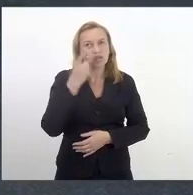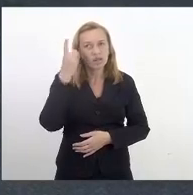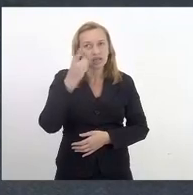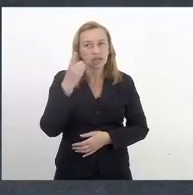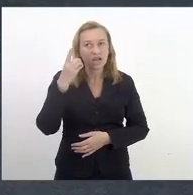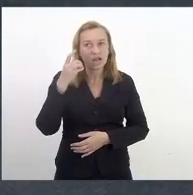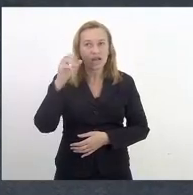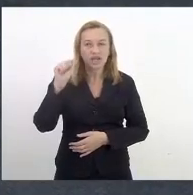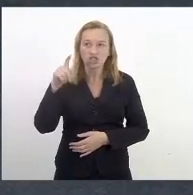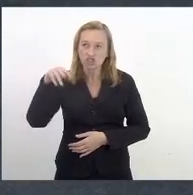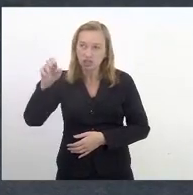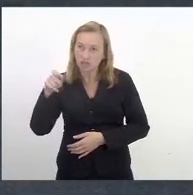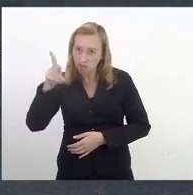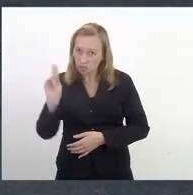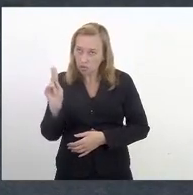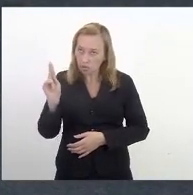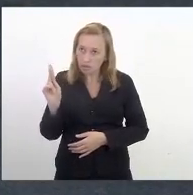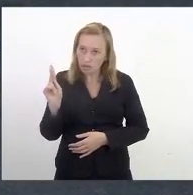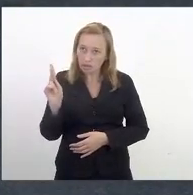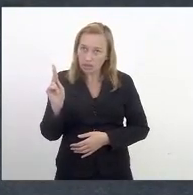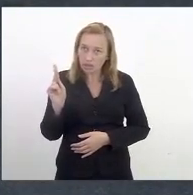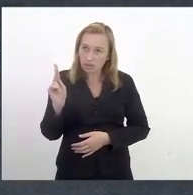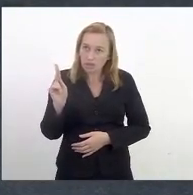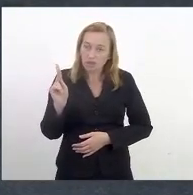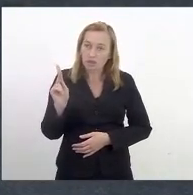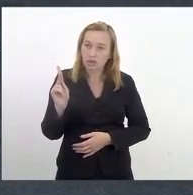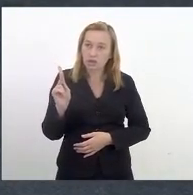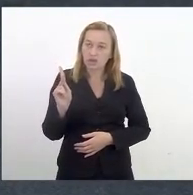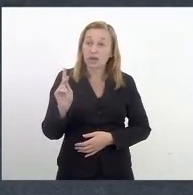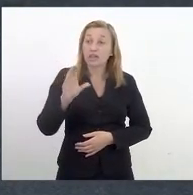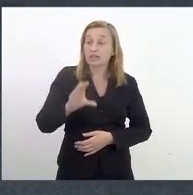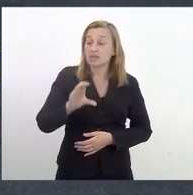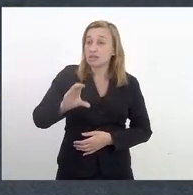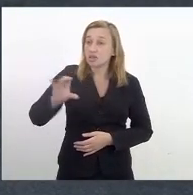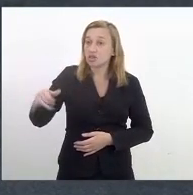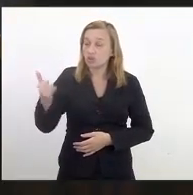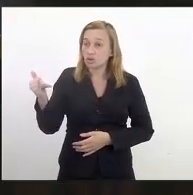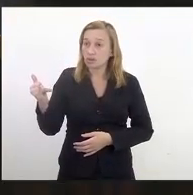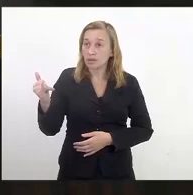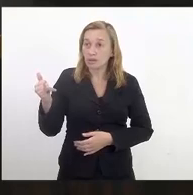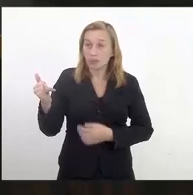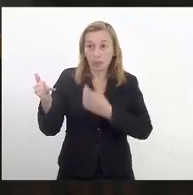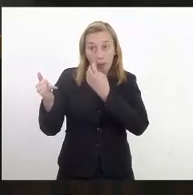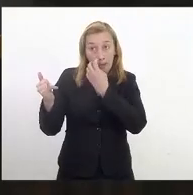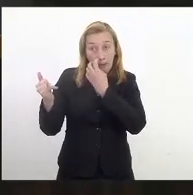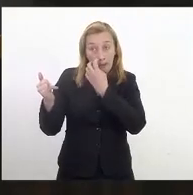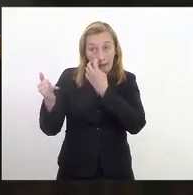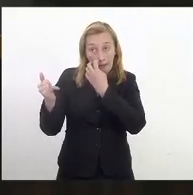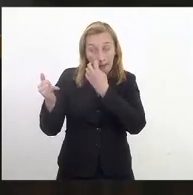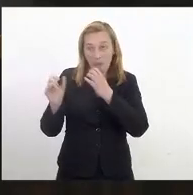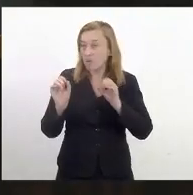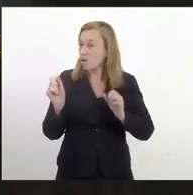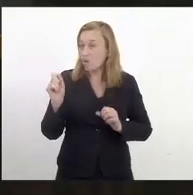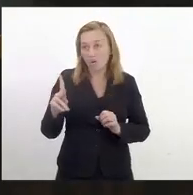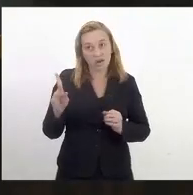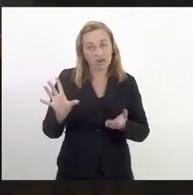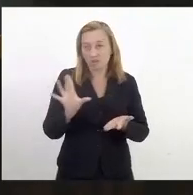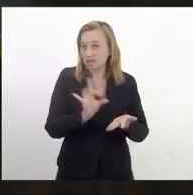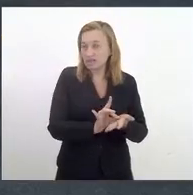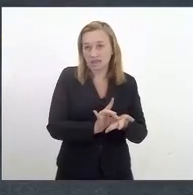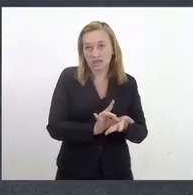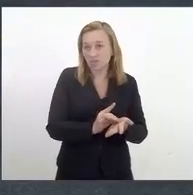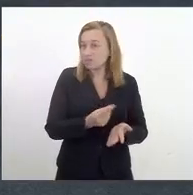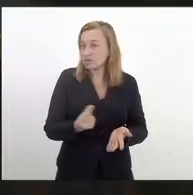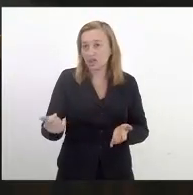Alexandre kinock que veio a ccj é uma sem problema você perde anexação que o cavalo ele vai sair do plenário